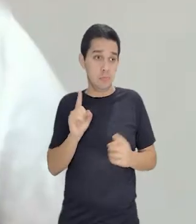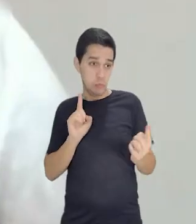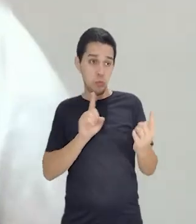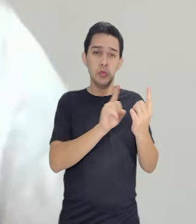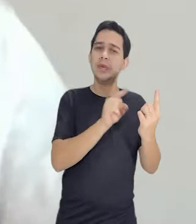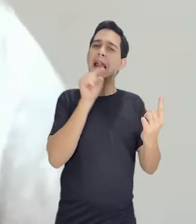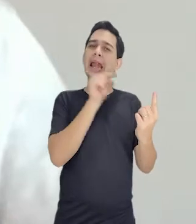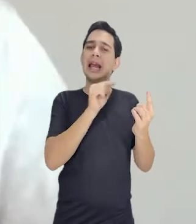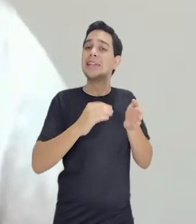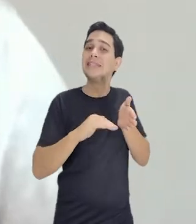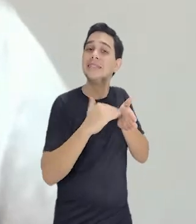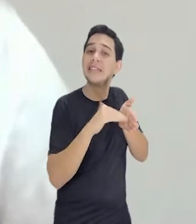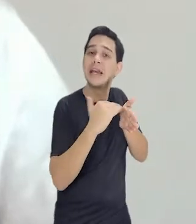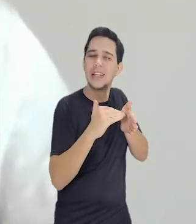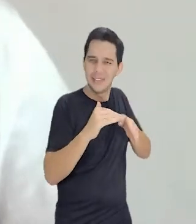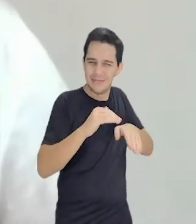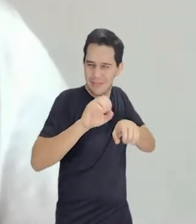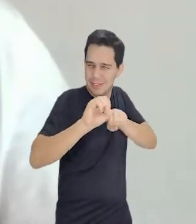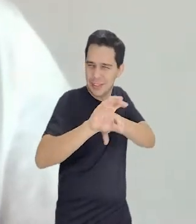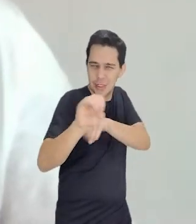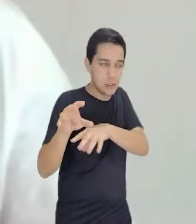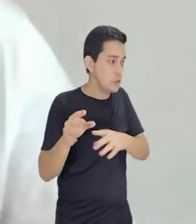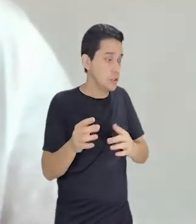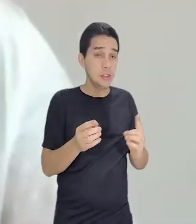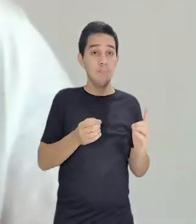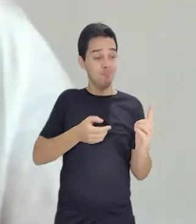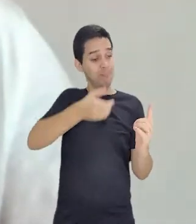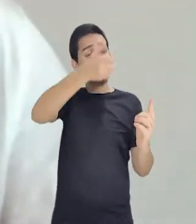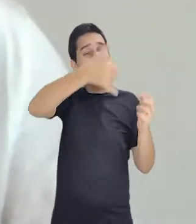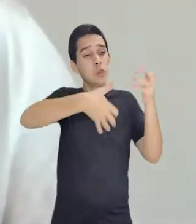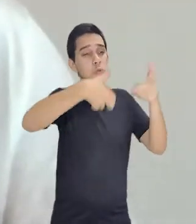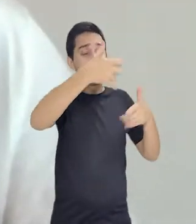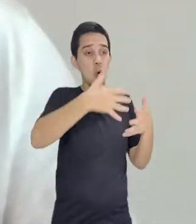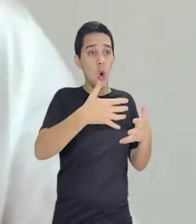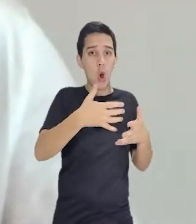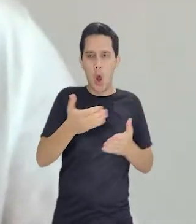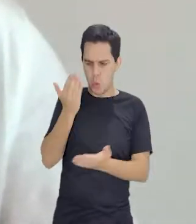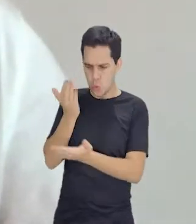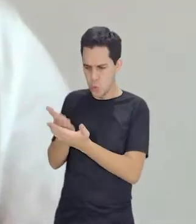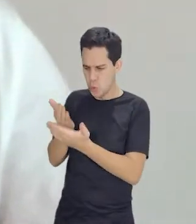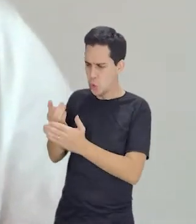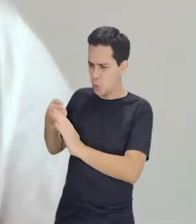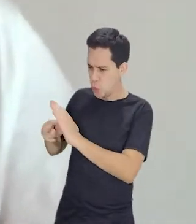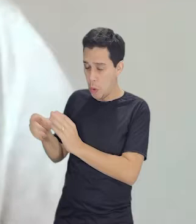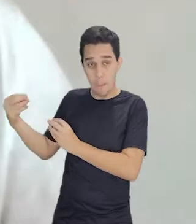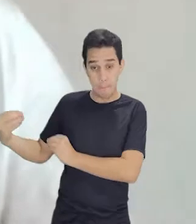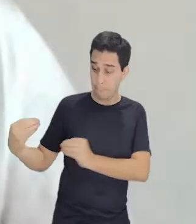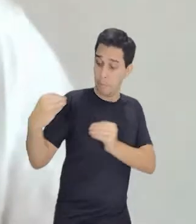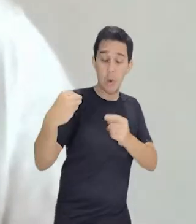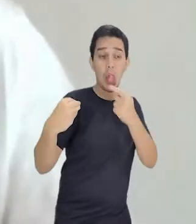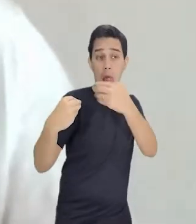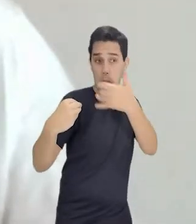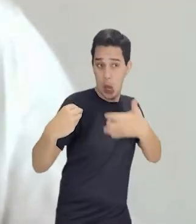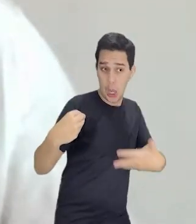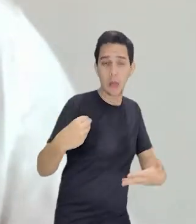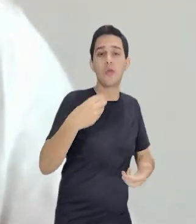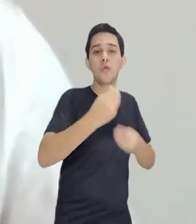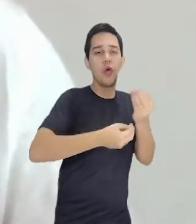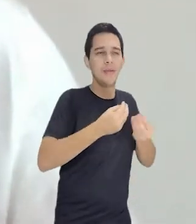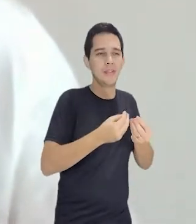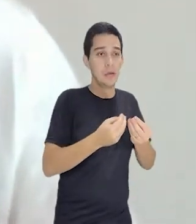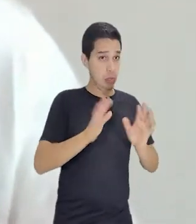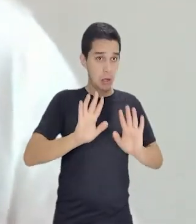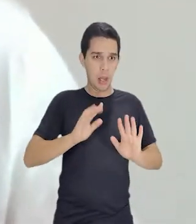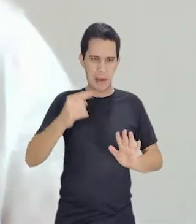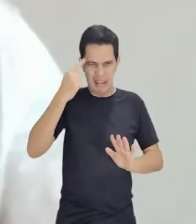né? Nada é da nossa cabeça, né? A gente é só o intérprete jurídico da situação. Então, a gente conta também